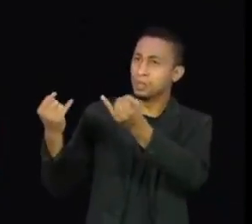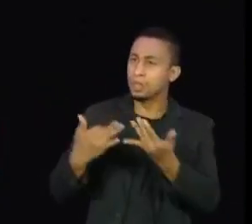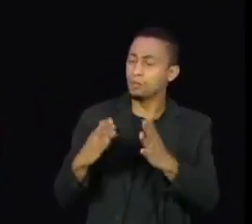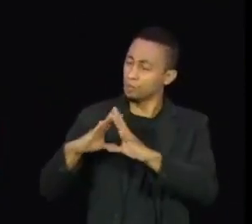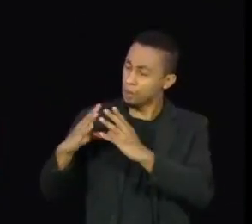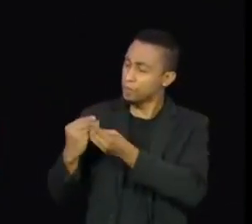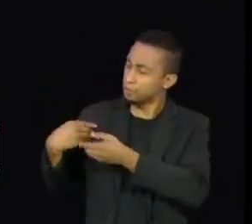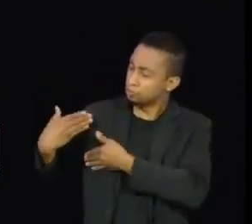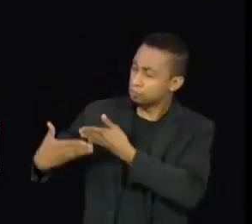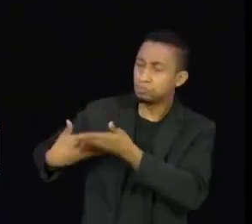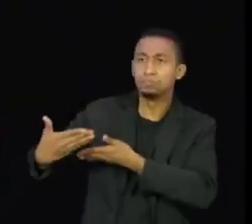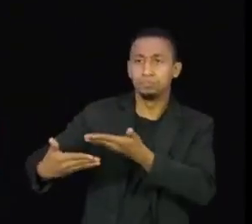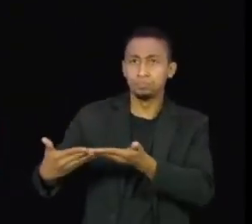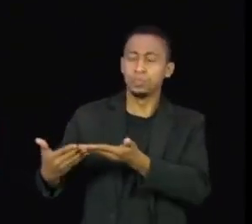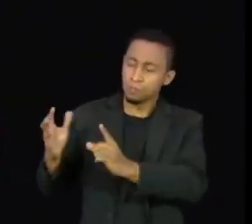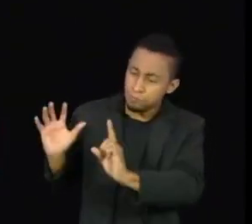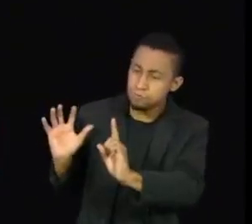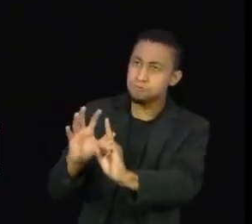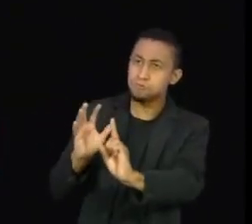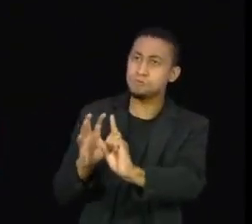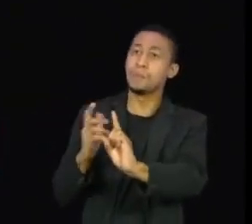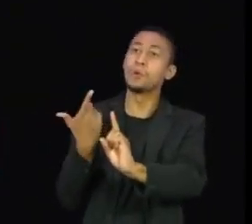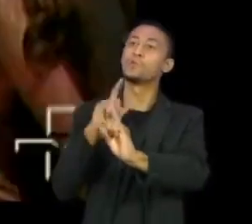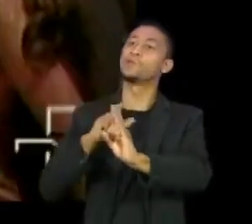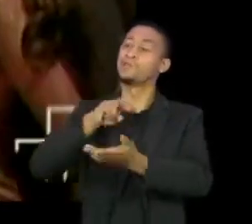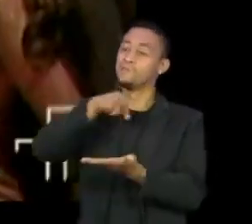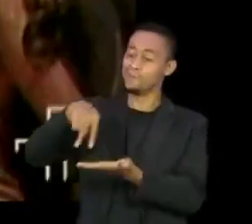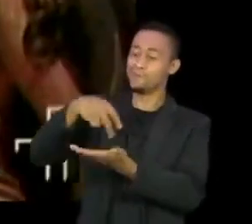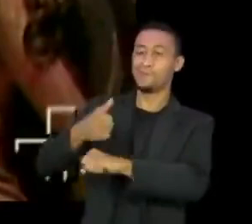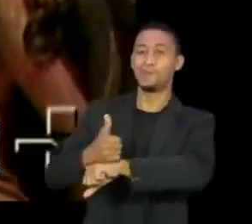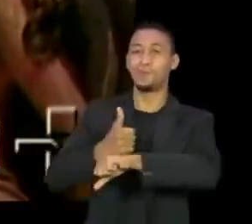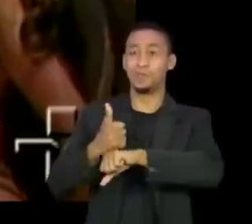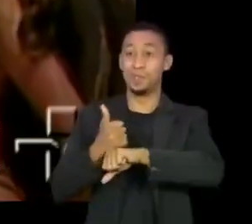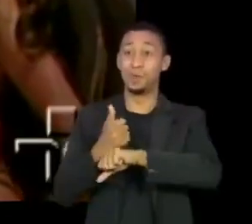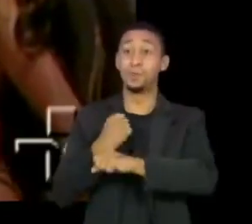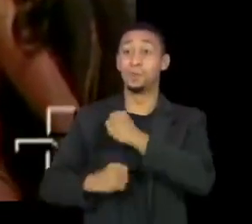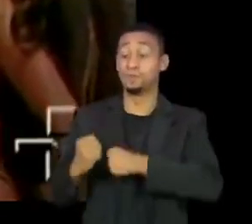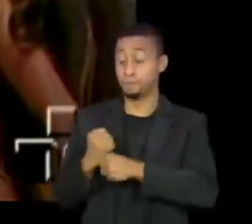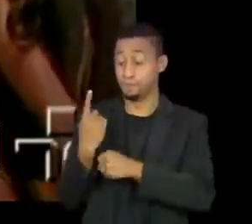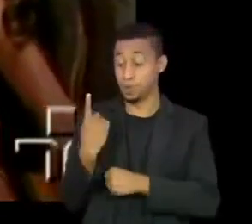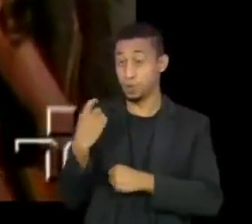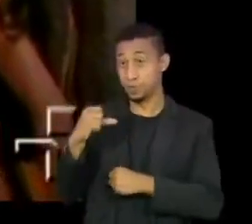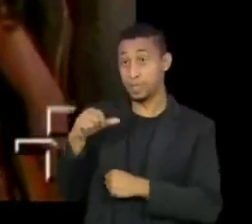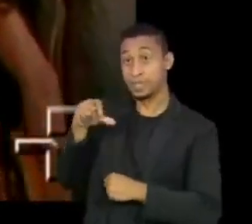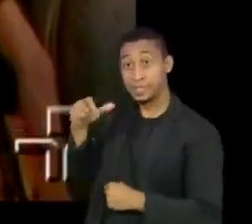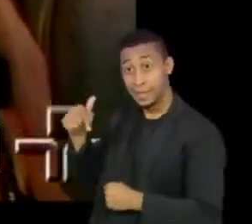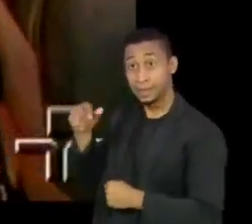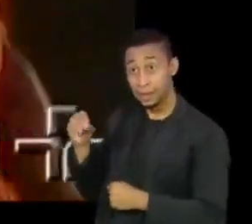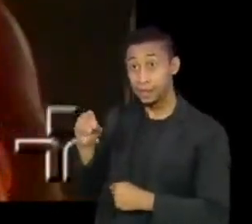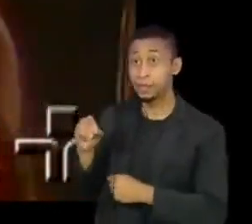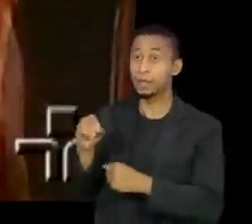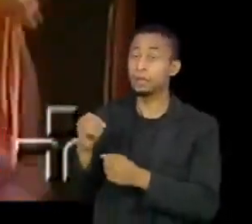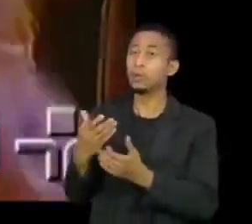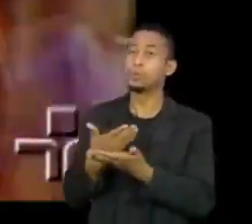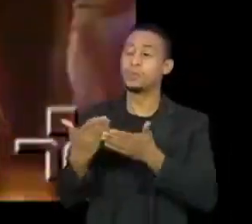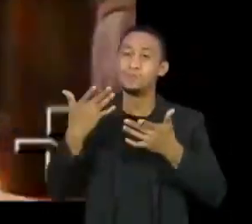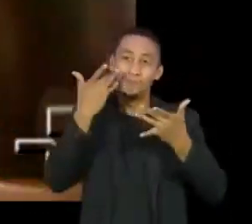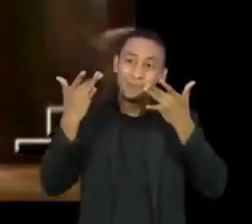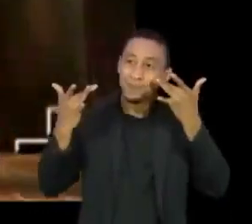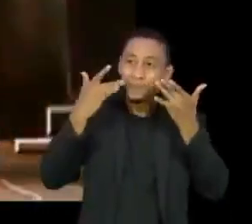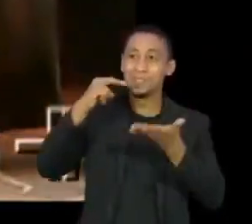matriarcal que exerceu grande influência no seu trabalho nos anos 70 integrou o teatro de dança